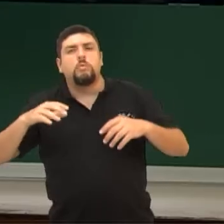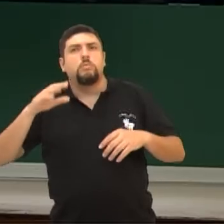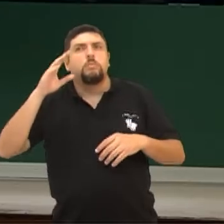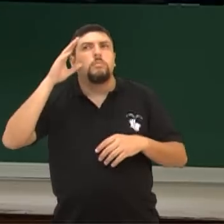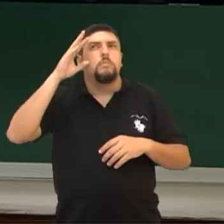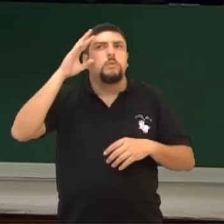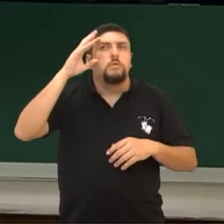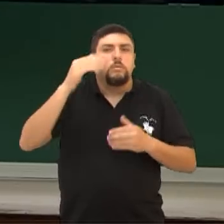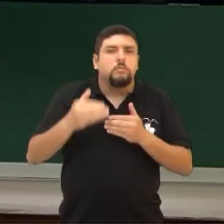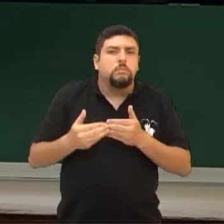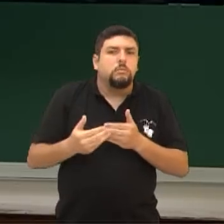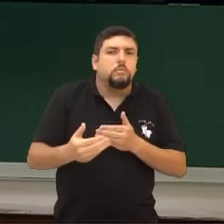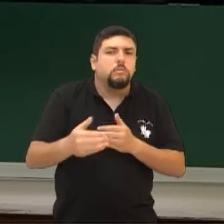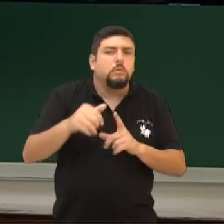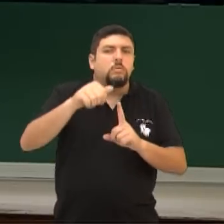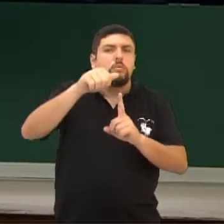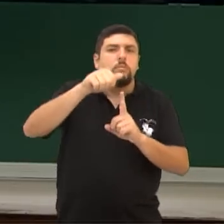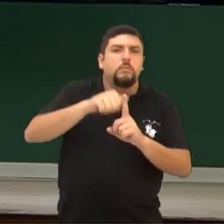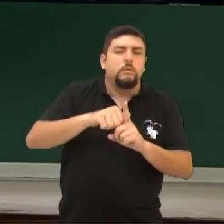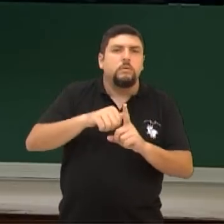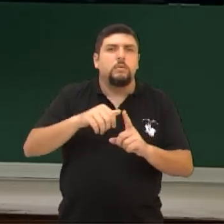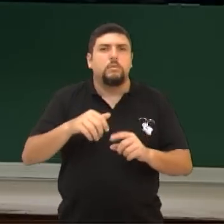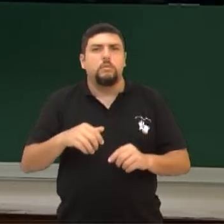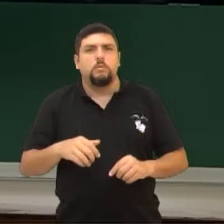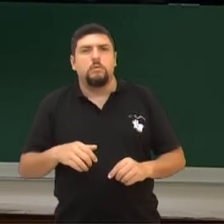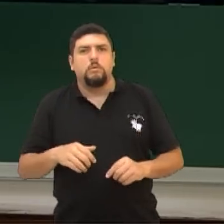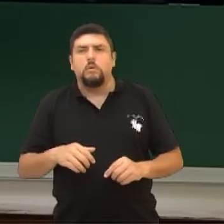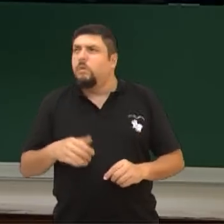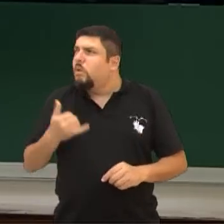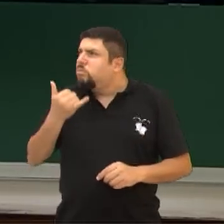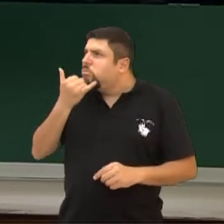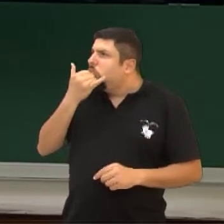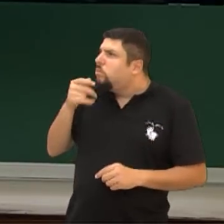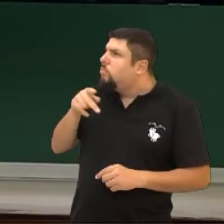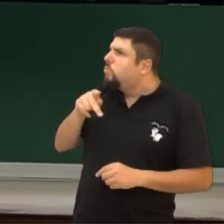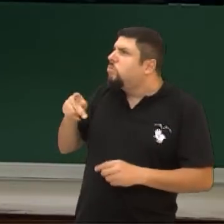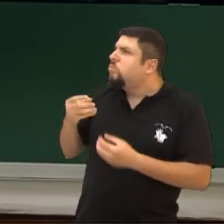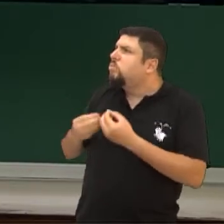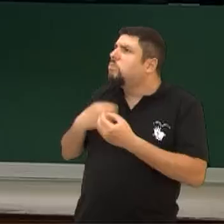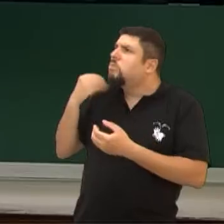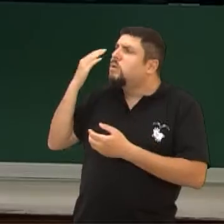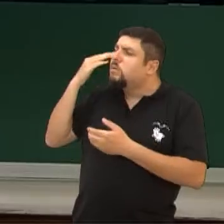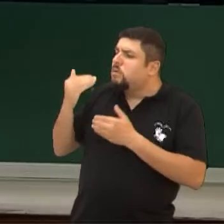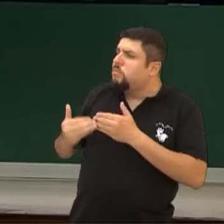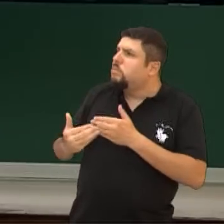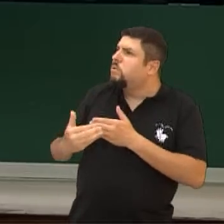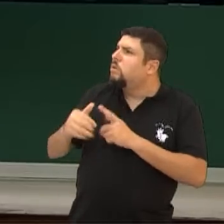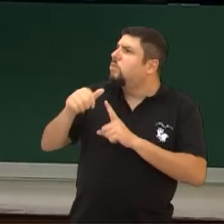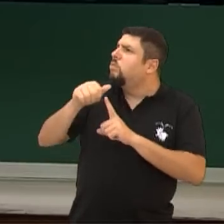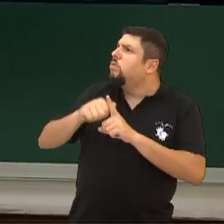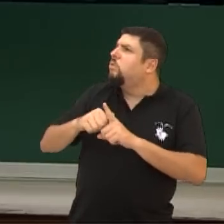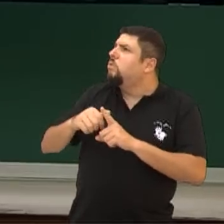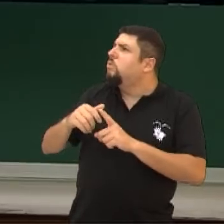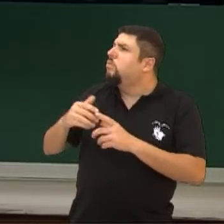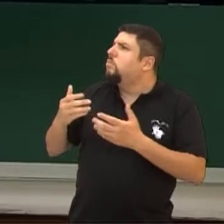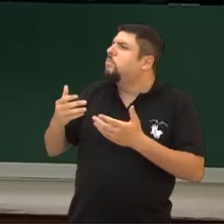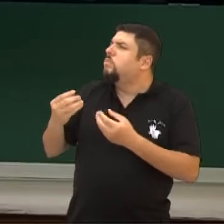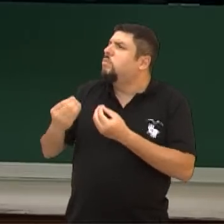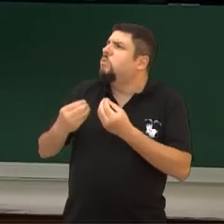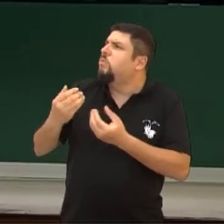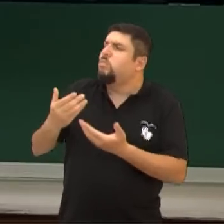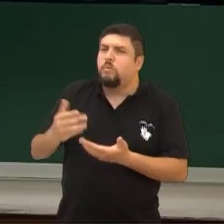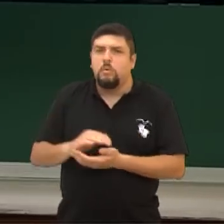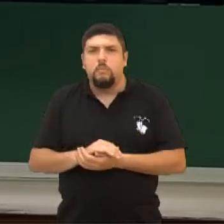um mês e meio? Professor, mas como que eu vou saber daqui um mês e meio? É só olhar quando que foi publicado